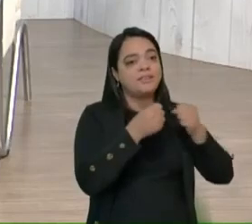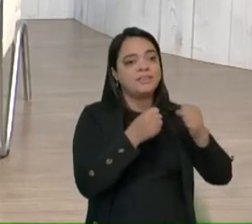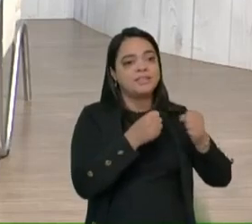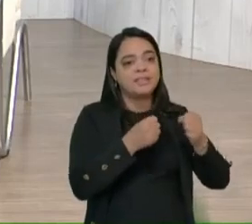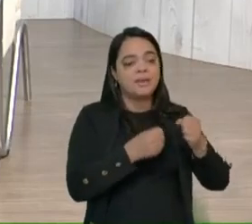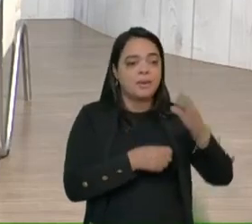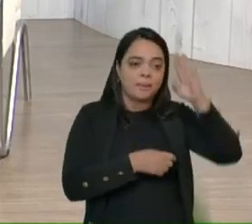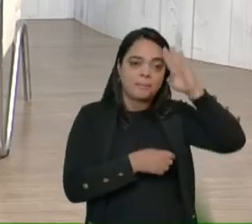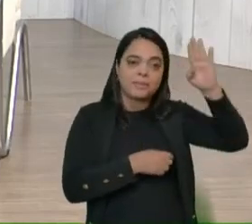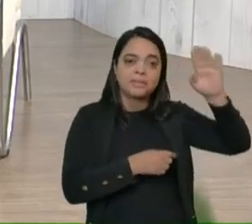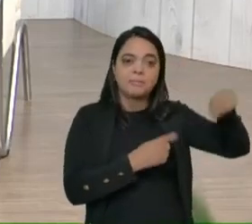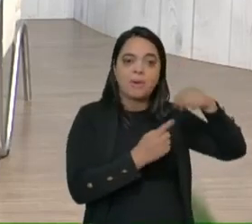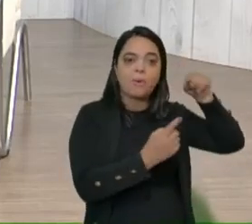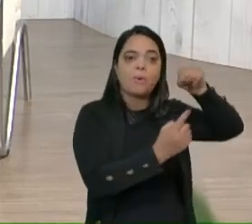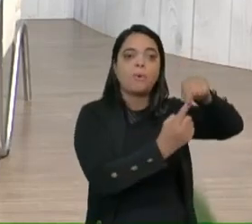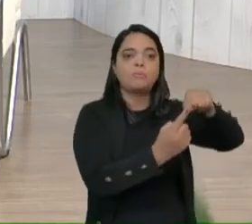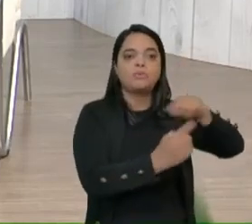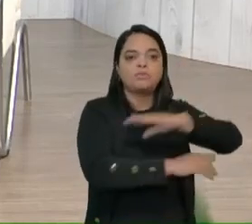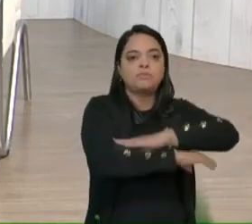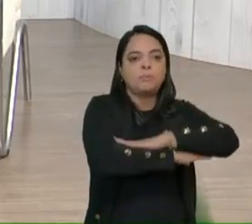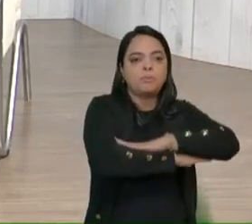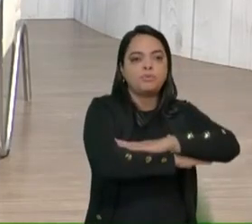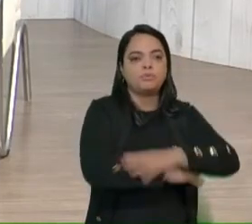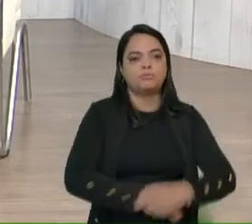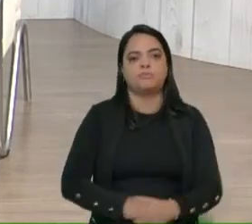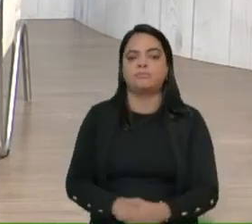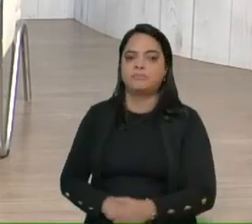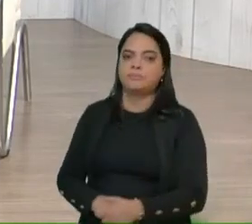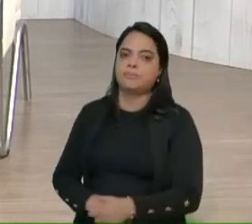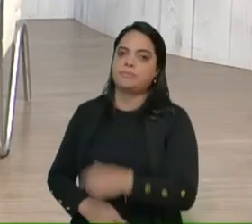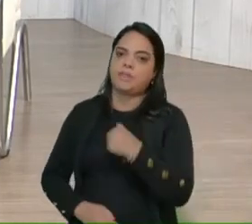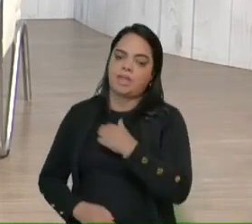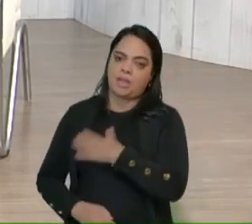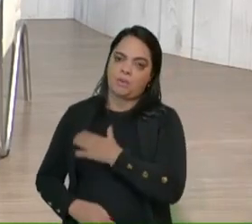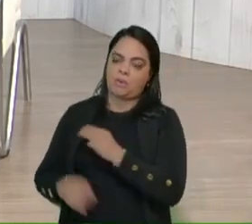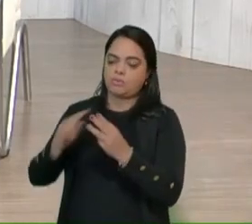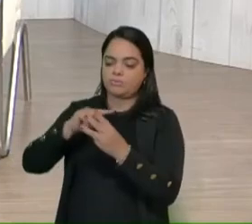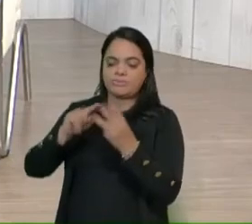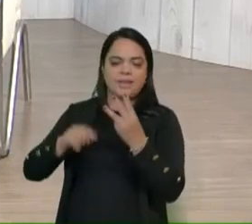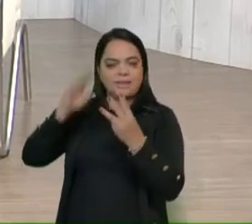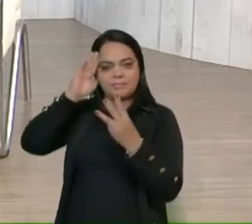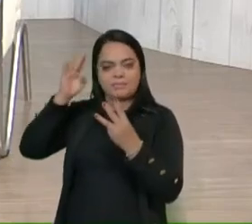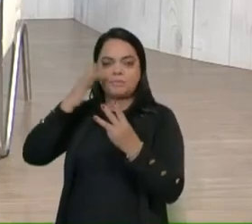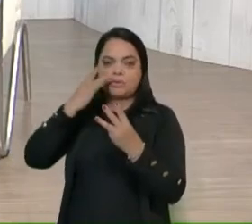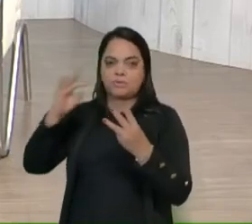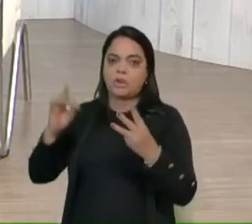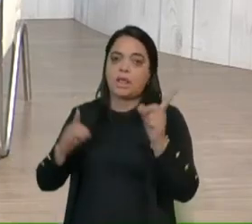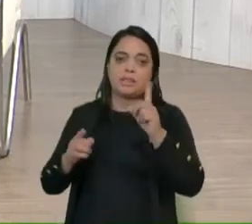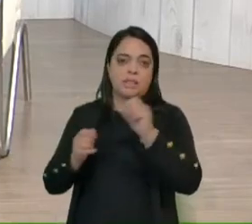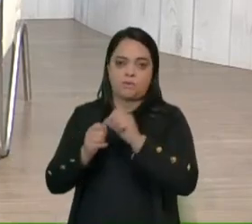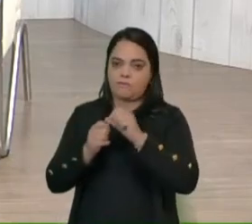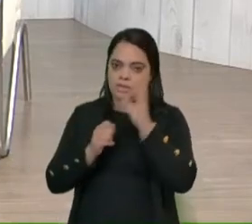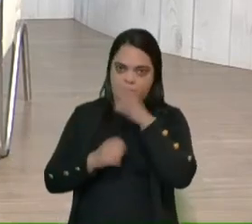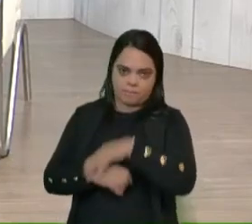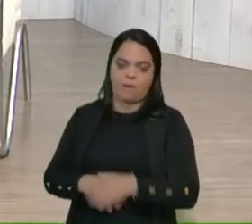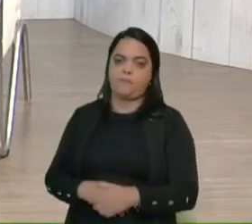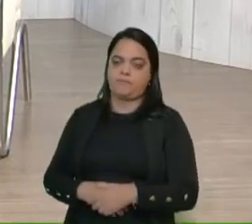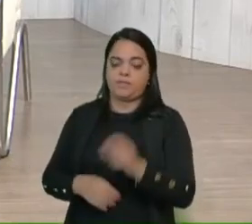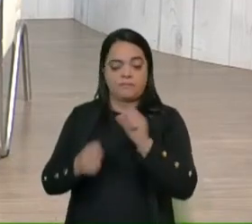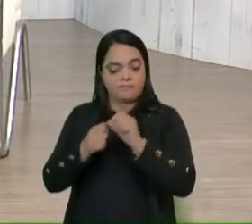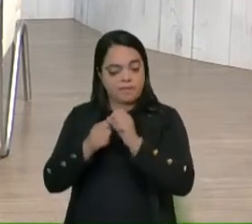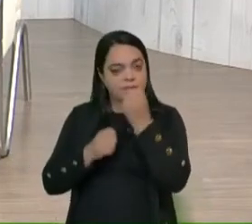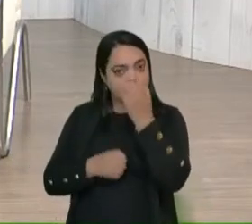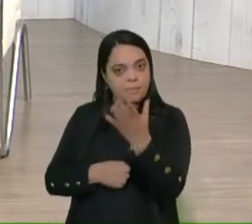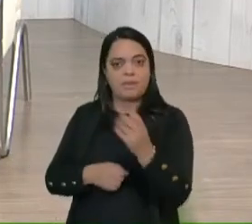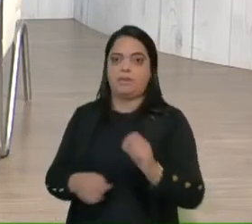Qual que é o principal objetivo do budismo eu gosto dos três preceitos de ho não fazer o mal fazer o bem